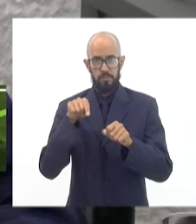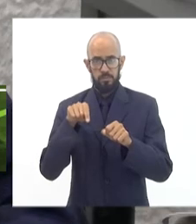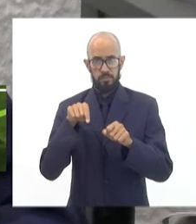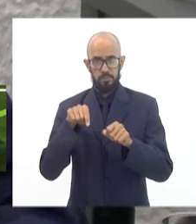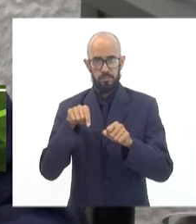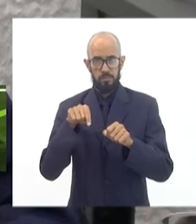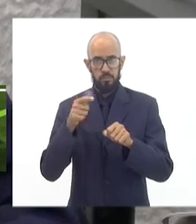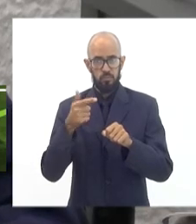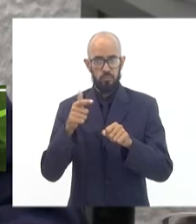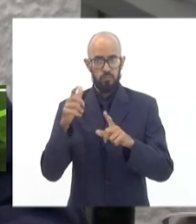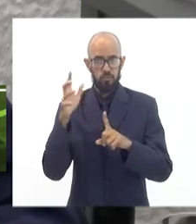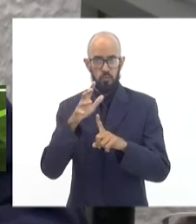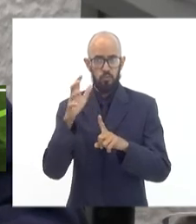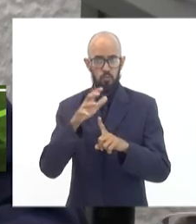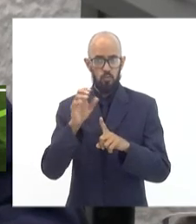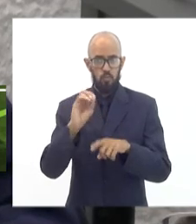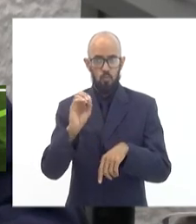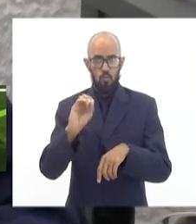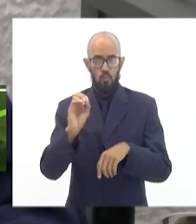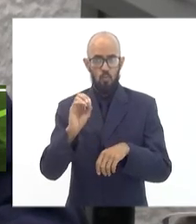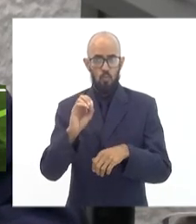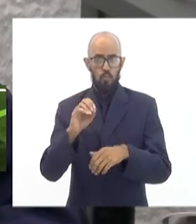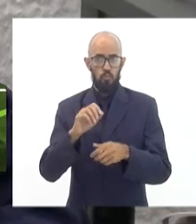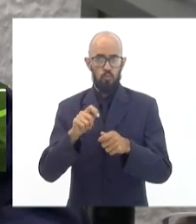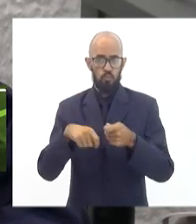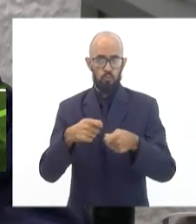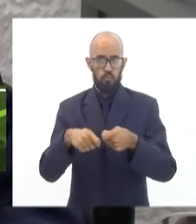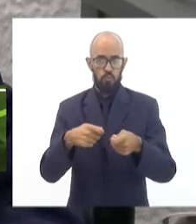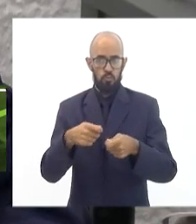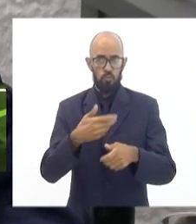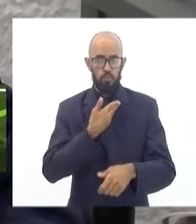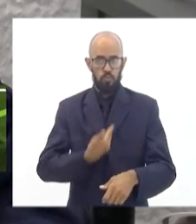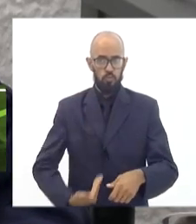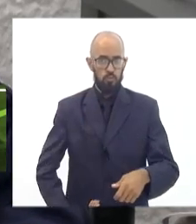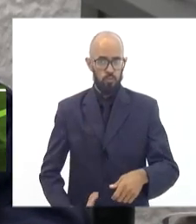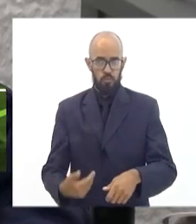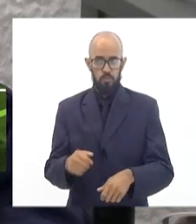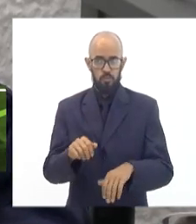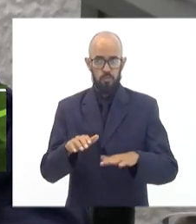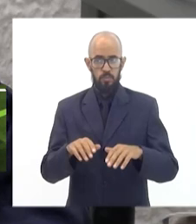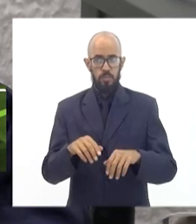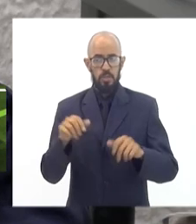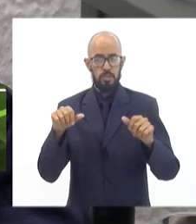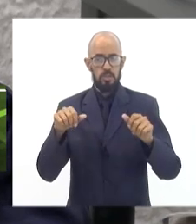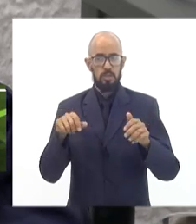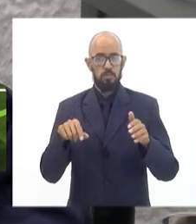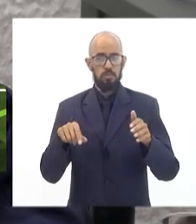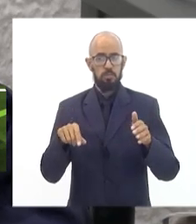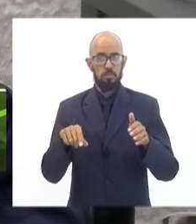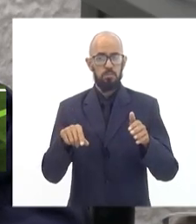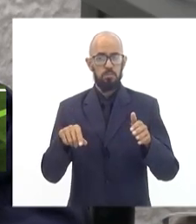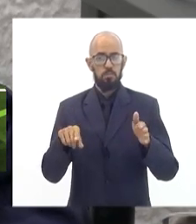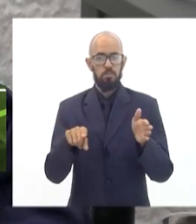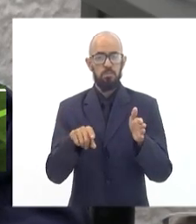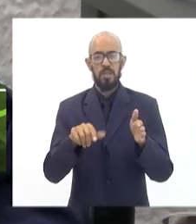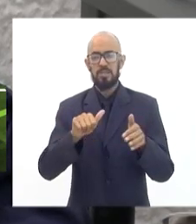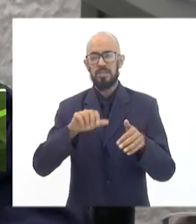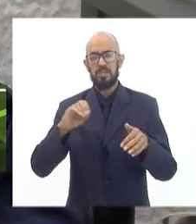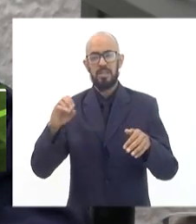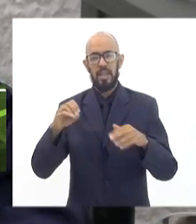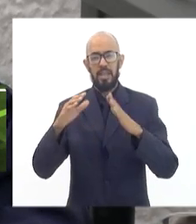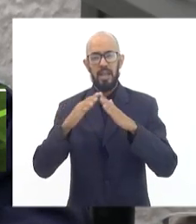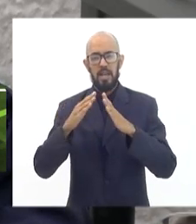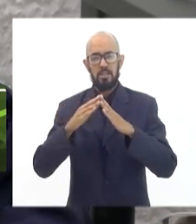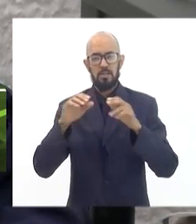eles fazem Tecnicamente a escolha das piores residences piores 100 residências por exemplo o caso da Maré